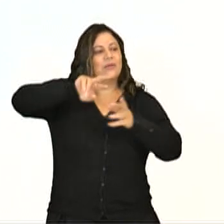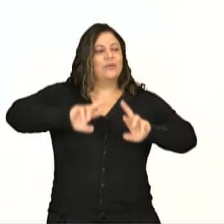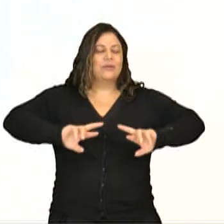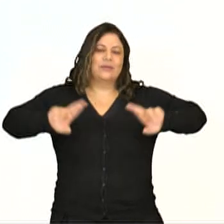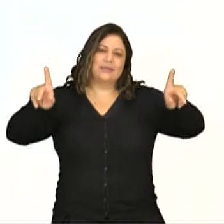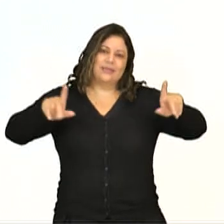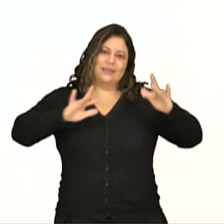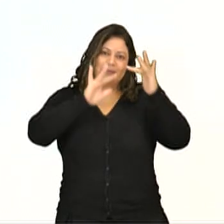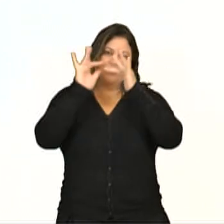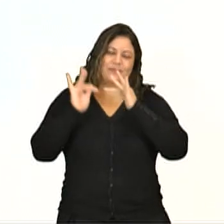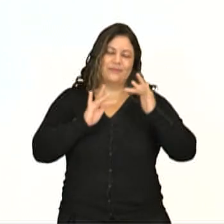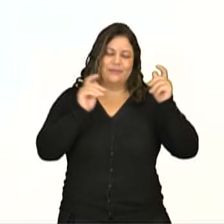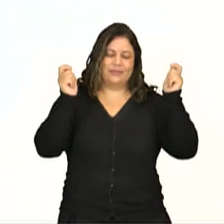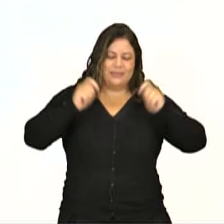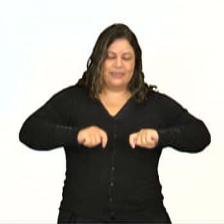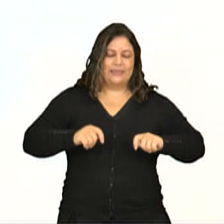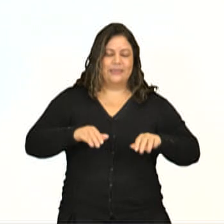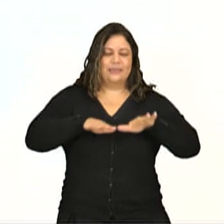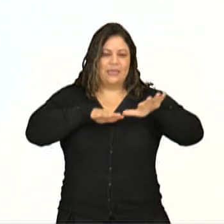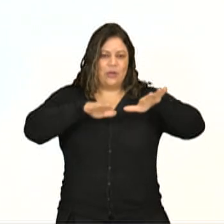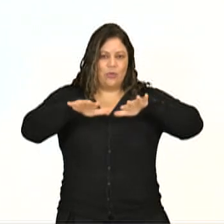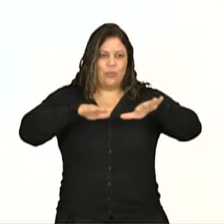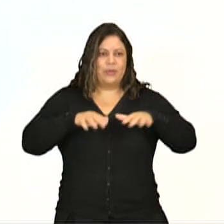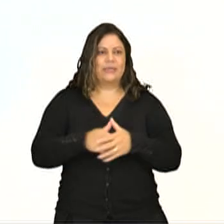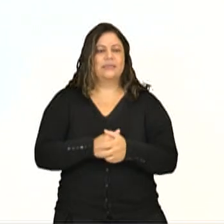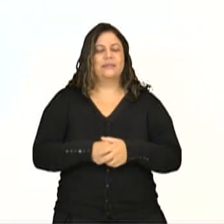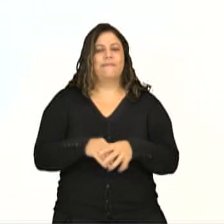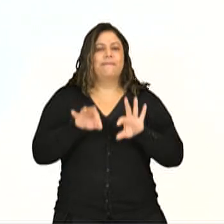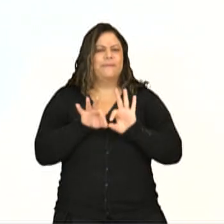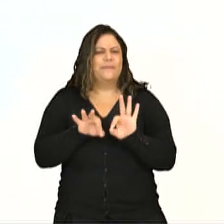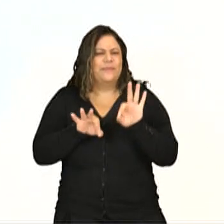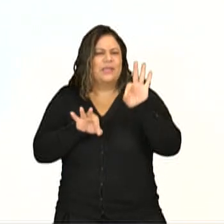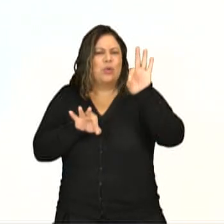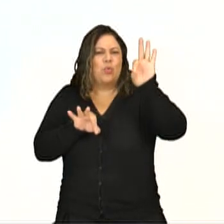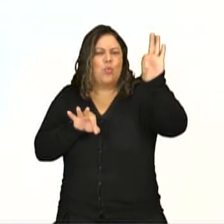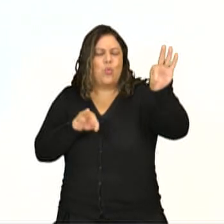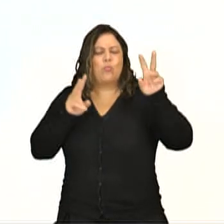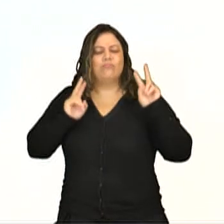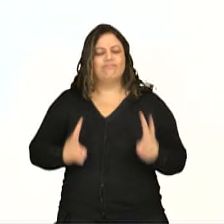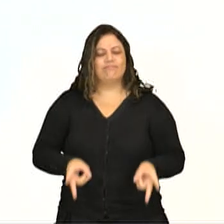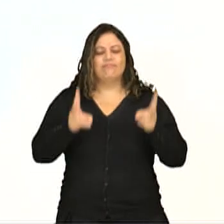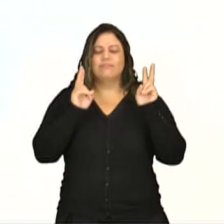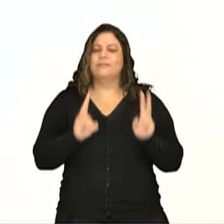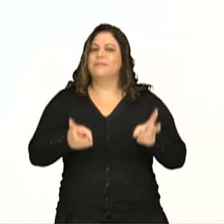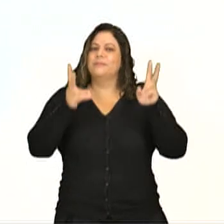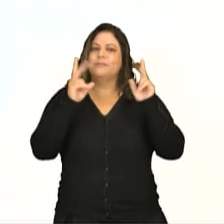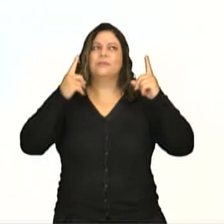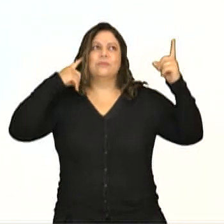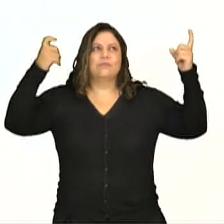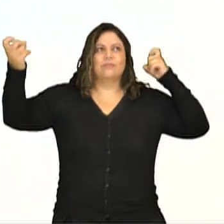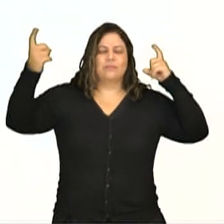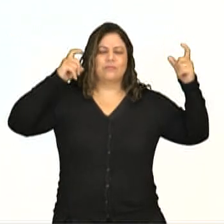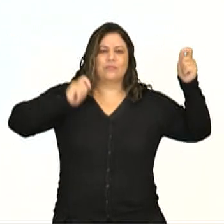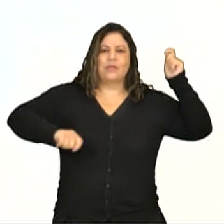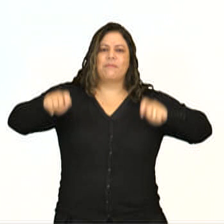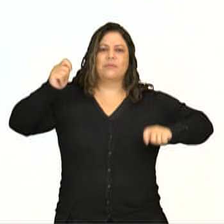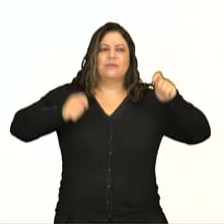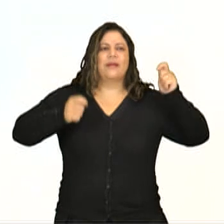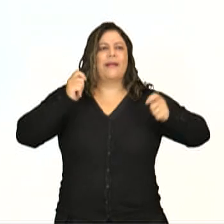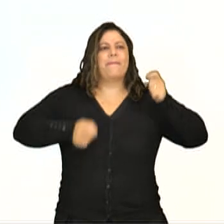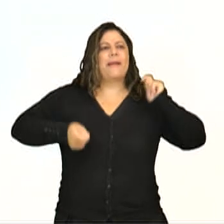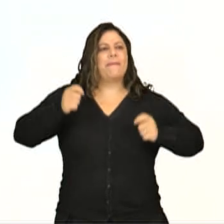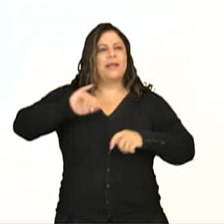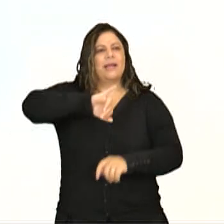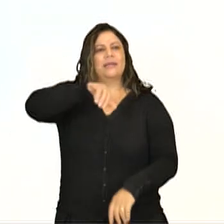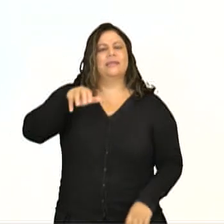de compassos. Os movimentos são longos e contínuos, executados ao som de grandes bandas de jazz. Ela